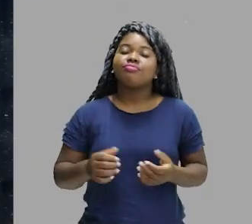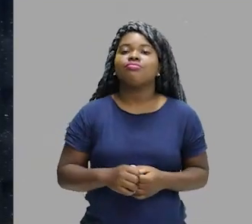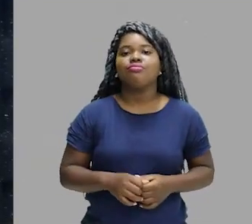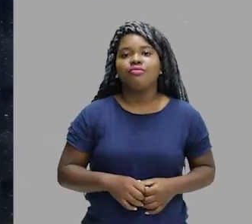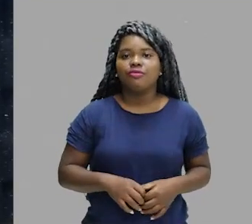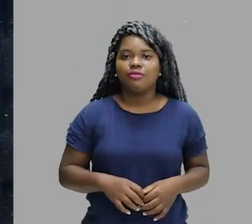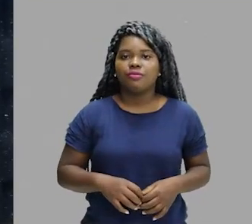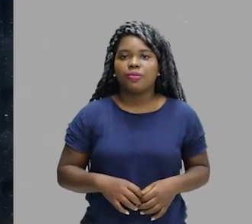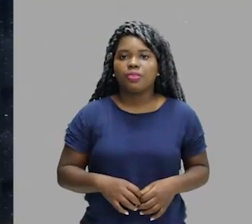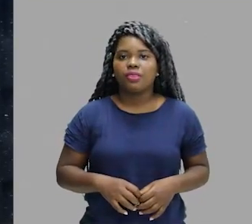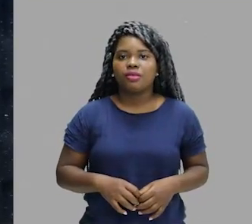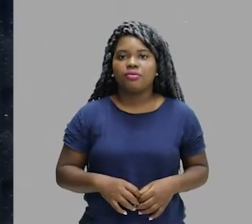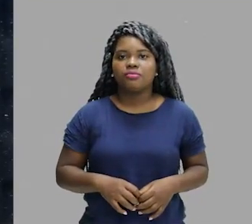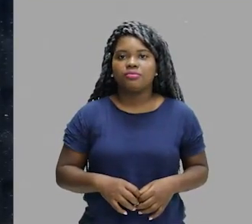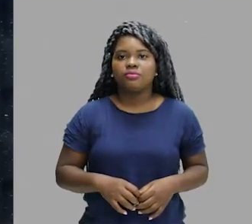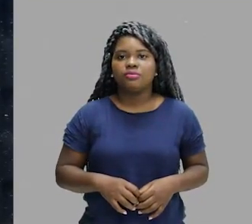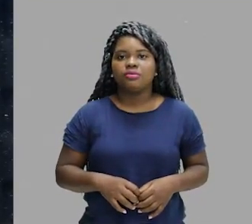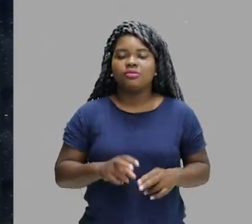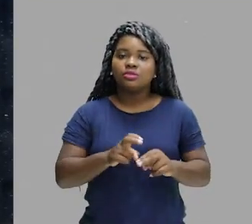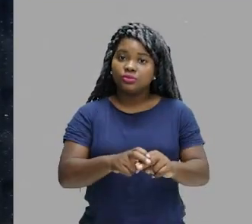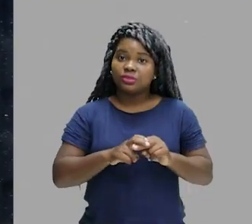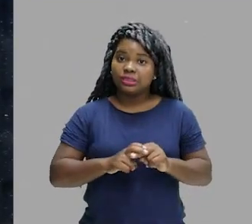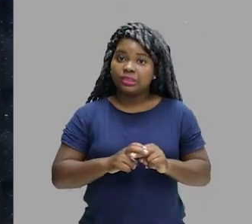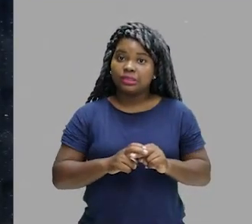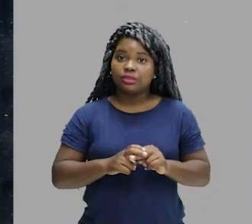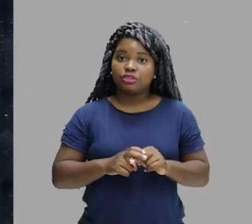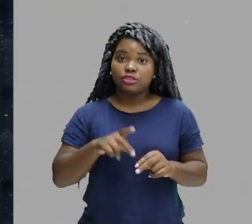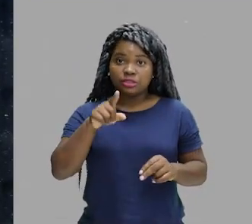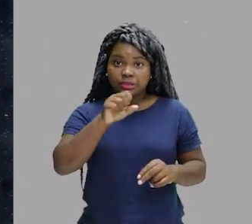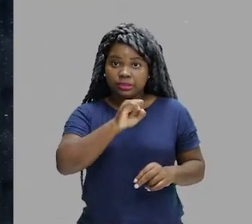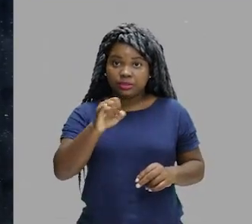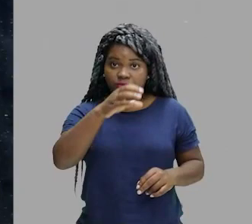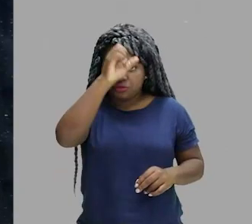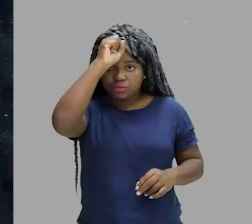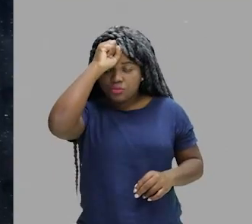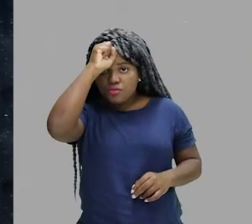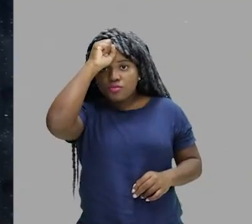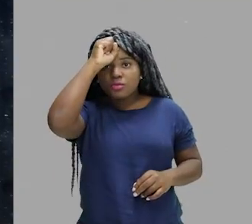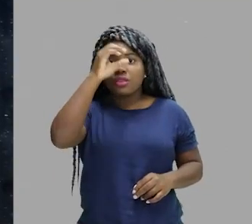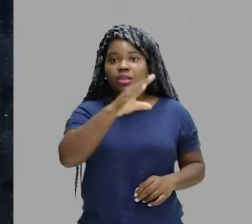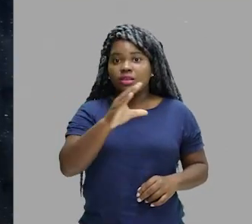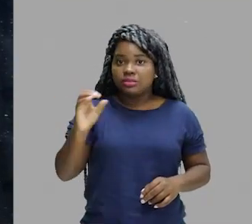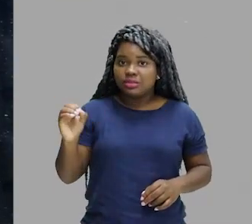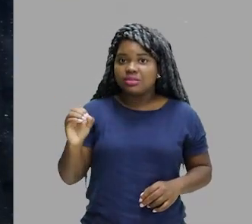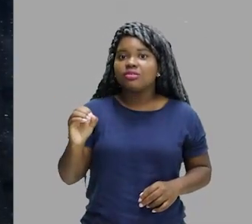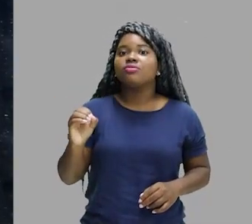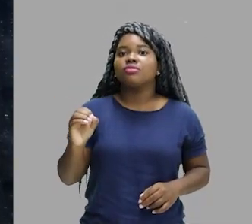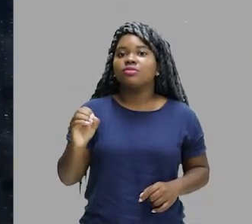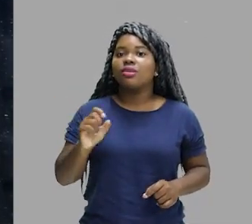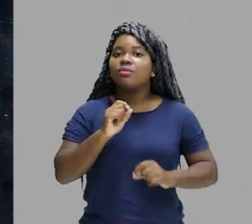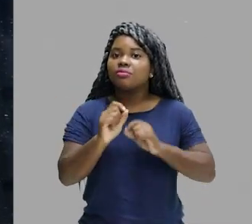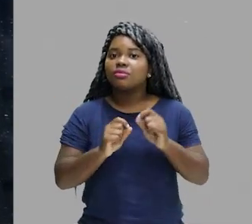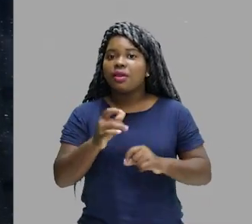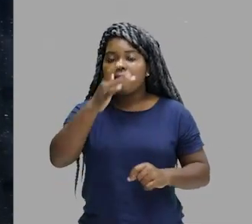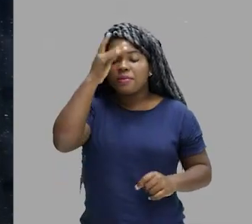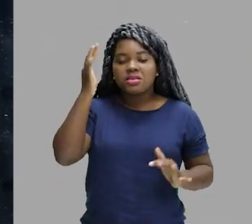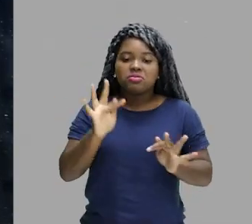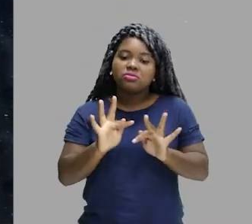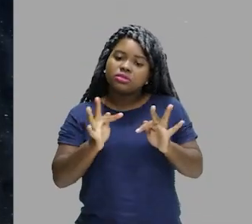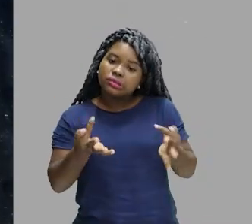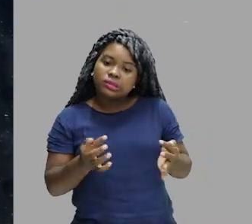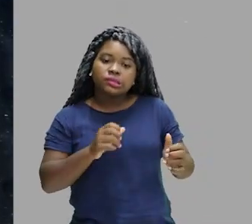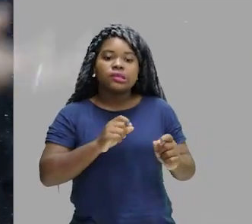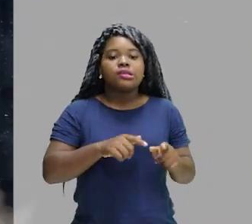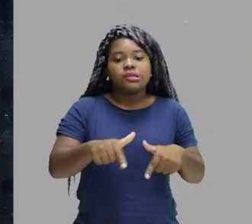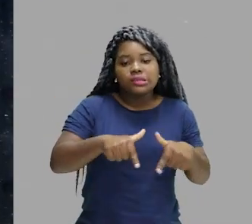do realismo. Para quem não sabia, a cidade operária, o conceito seria para pessoas mais simples que trabalham em fábricas que têm casas menores e